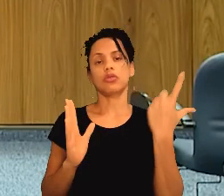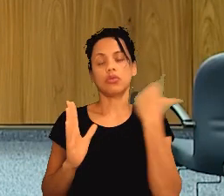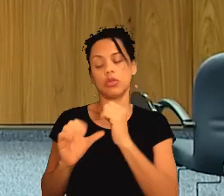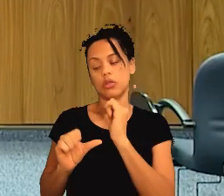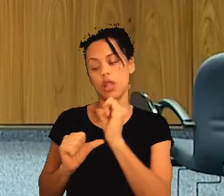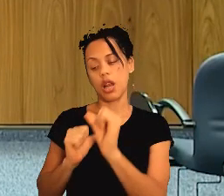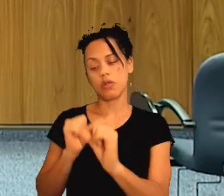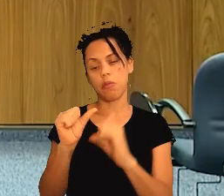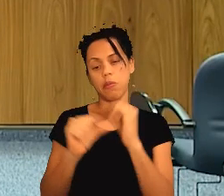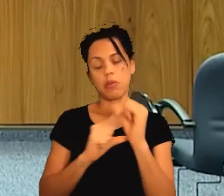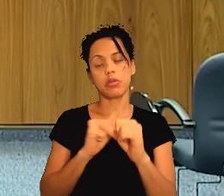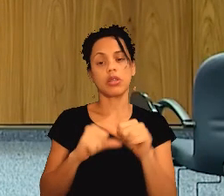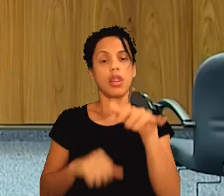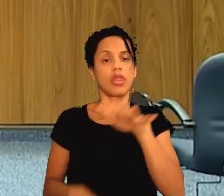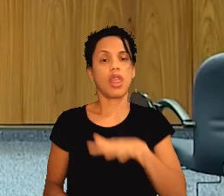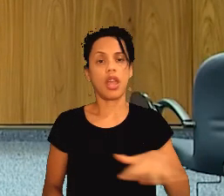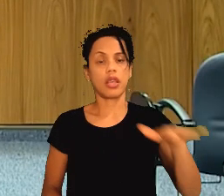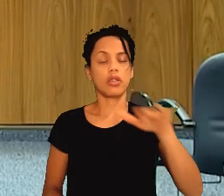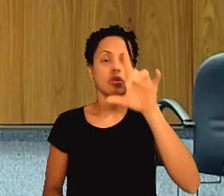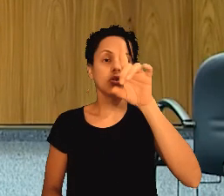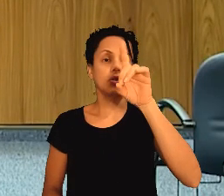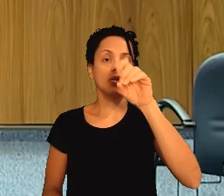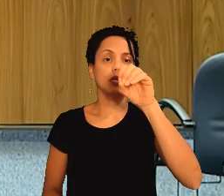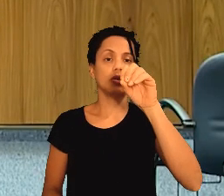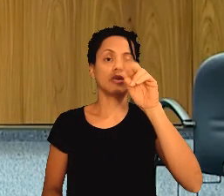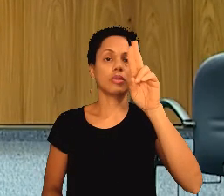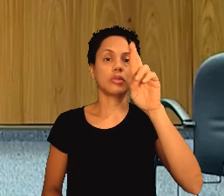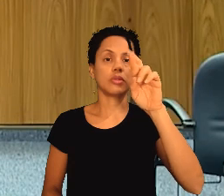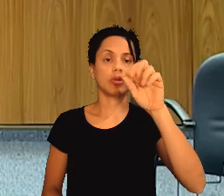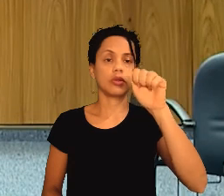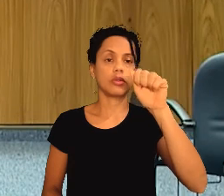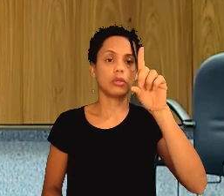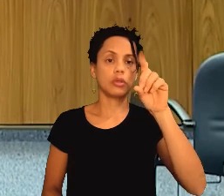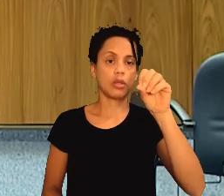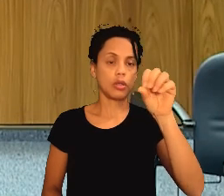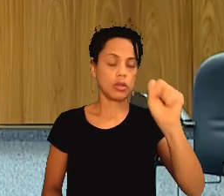de colonização, como o que aconteceu na região de Dourados e que atingiu esse